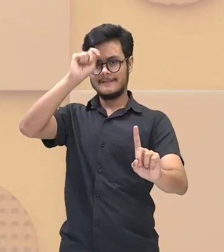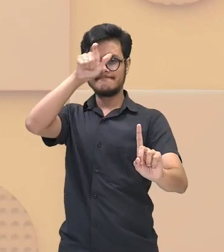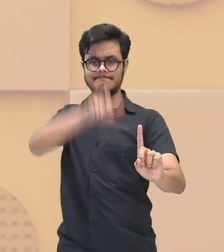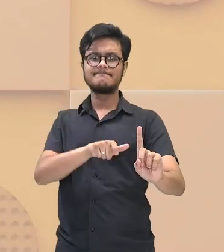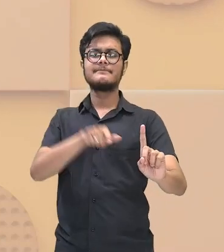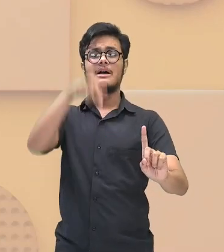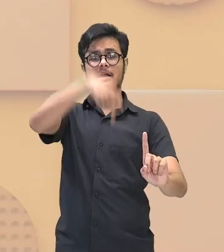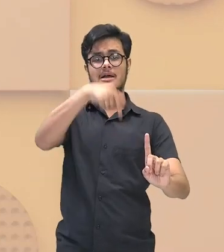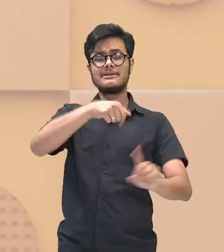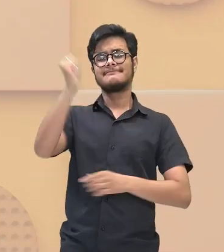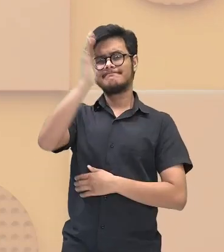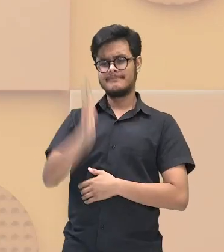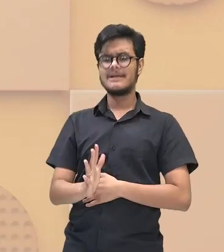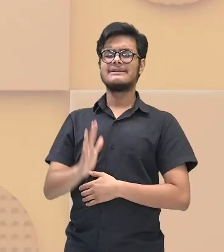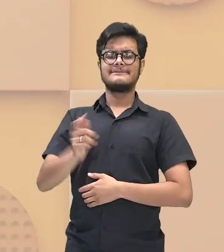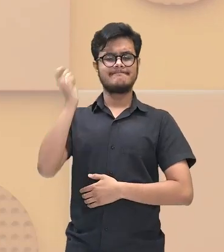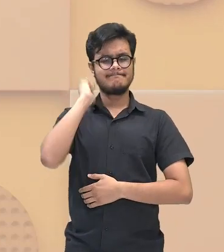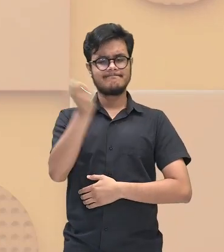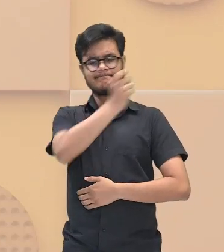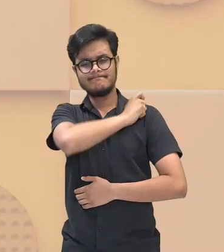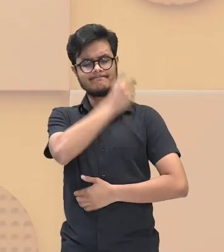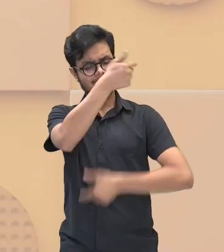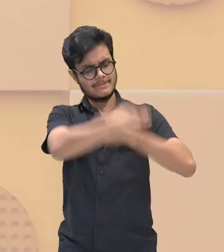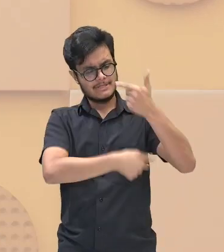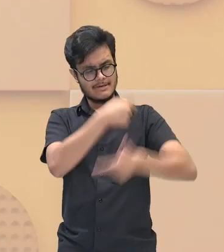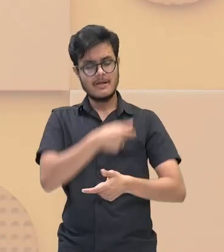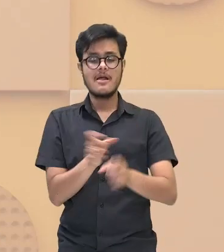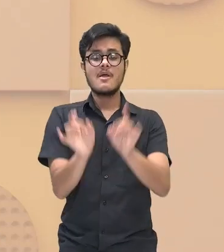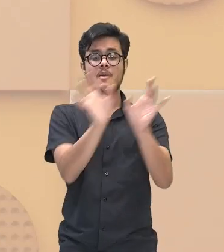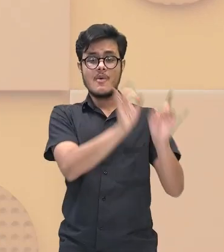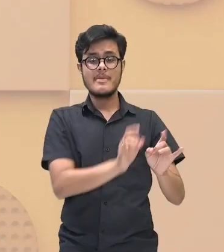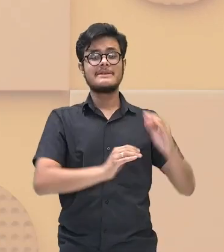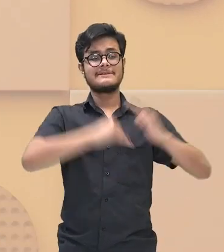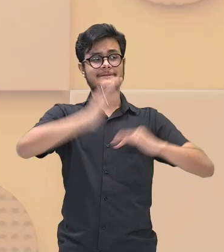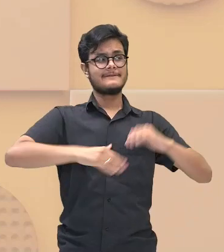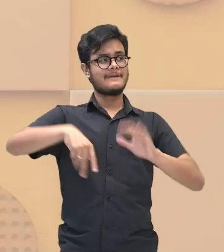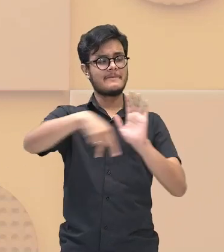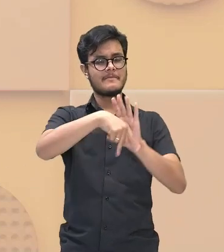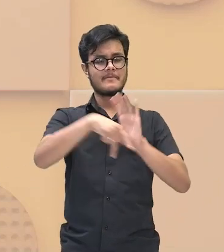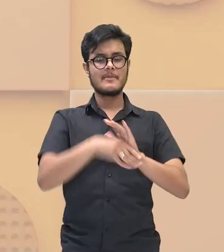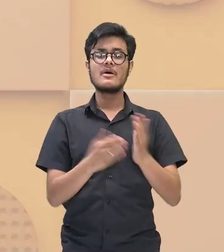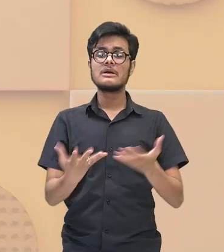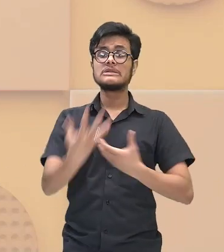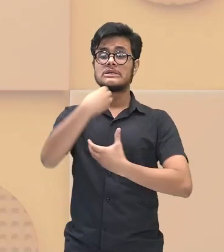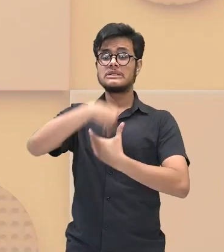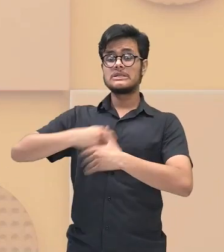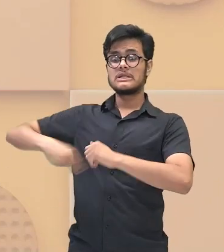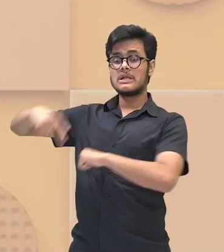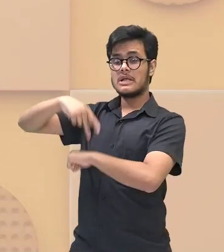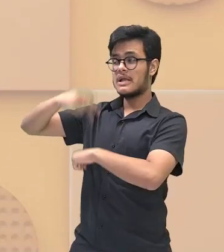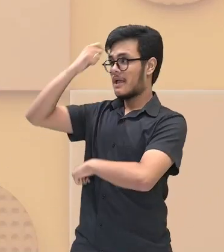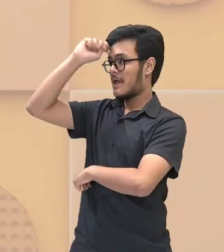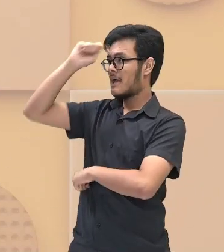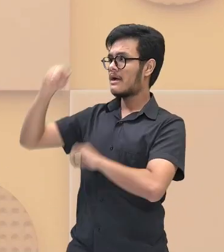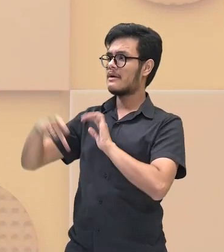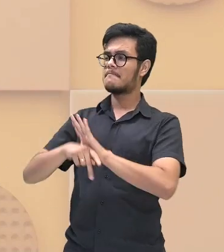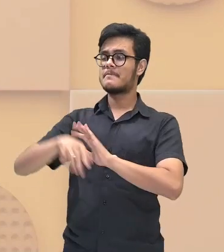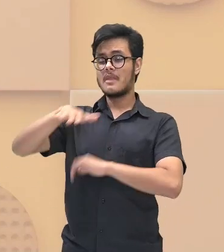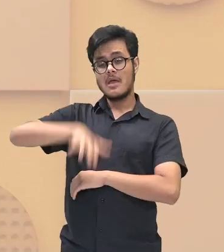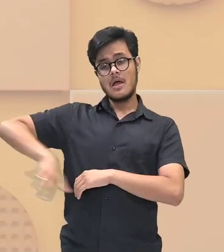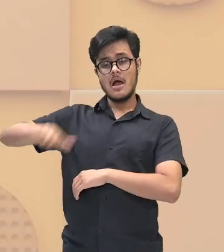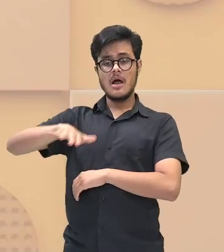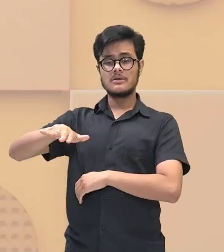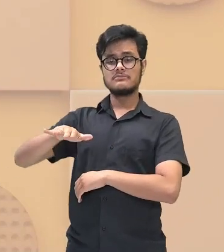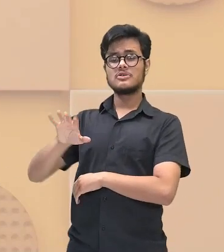para o território brasileiro na condição de escravizado. Dentro da África havia o que nós chamamos de escravização